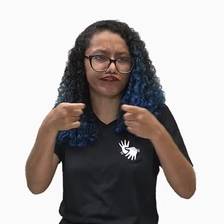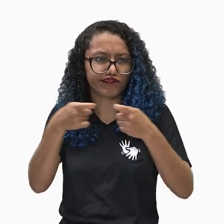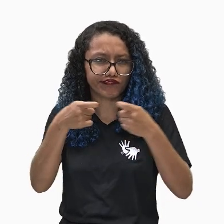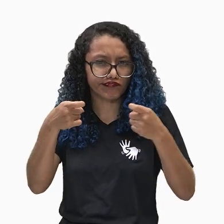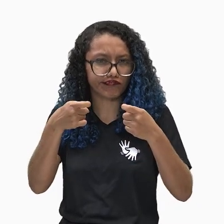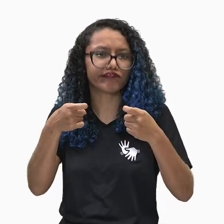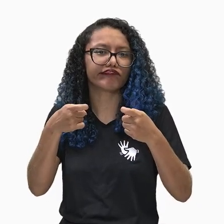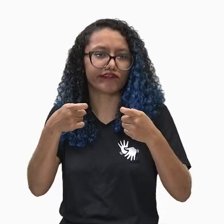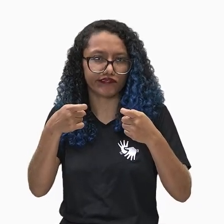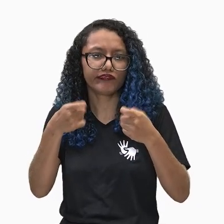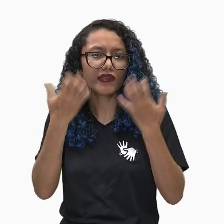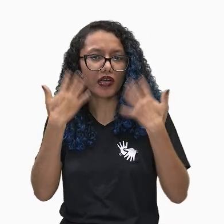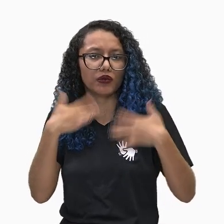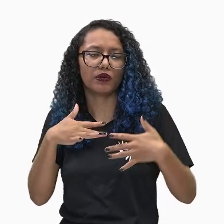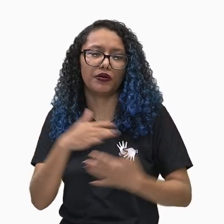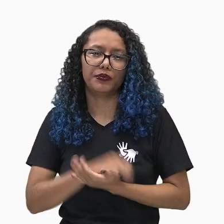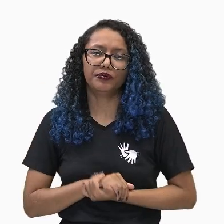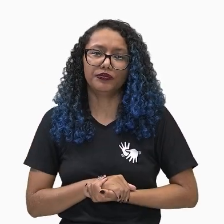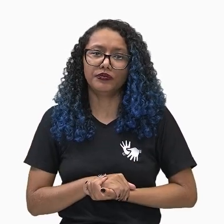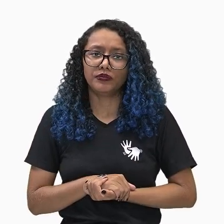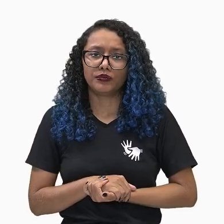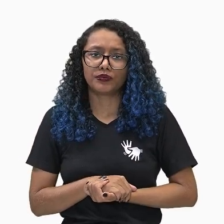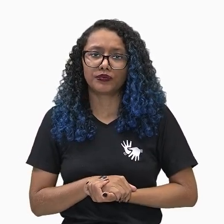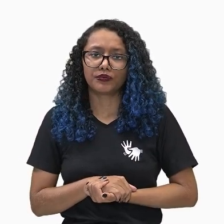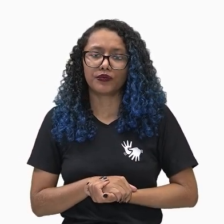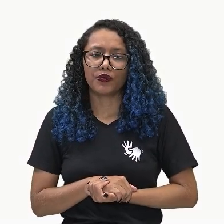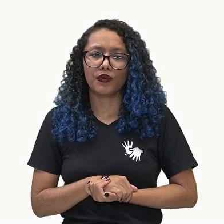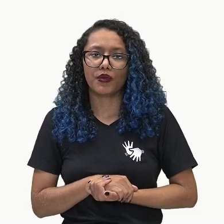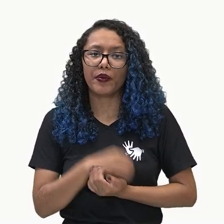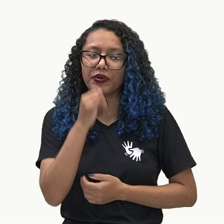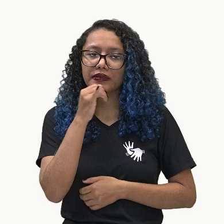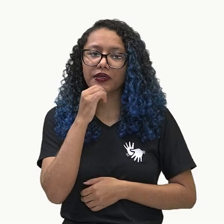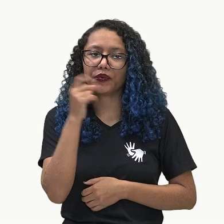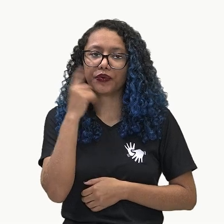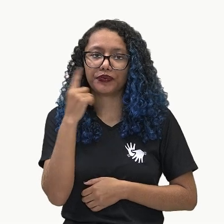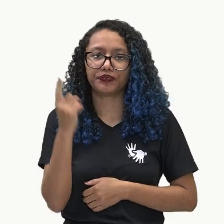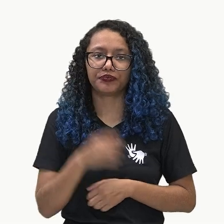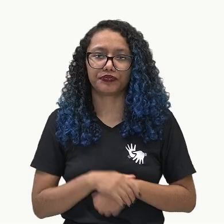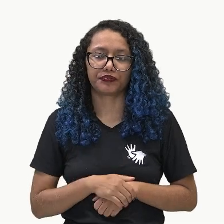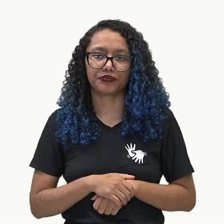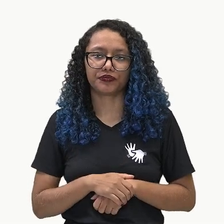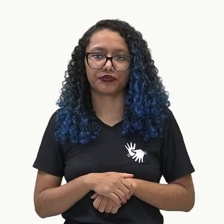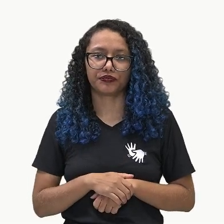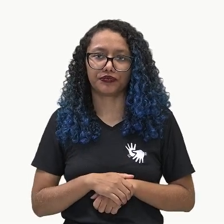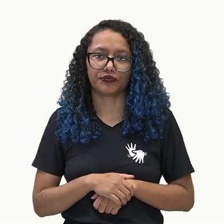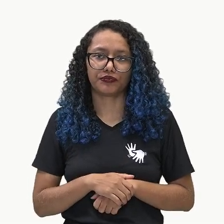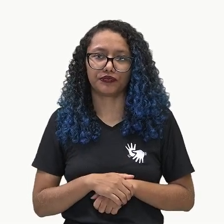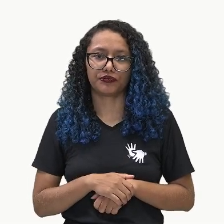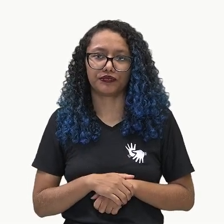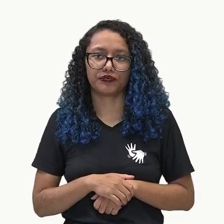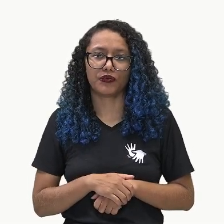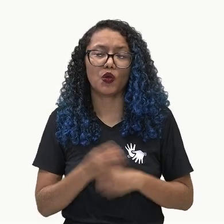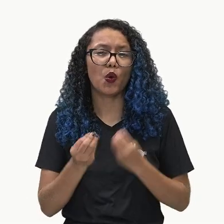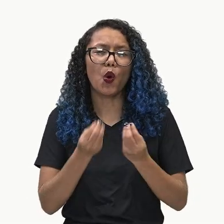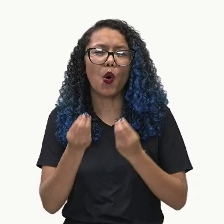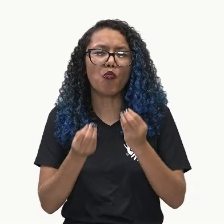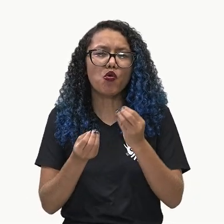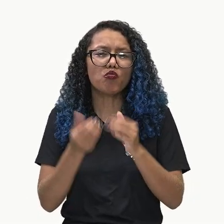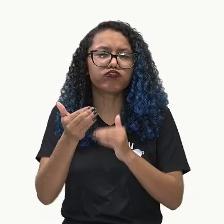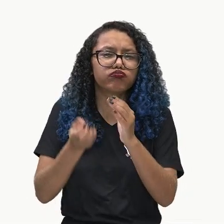condensação naturais. Observem aqui, ó, a formação da